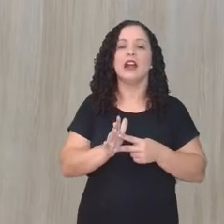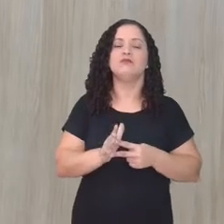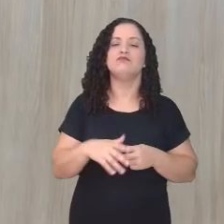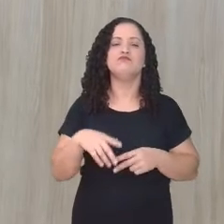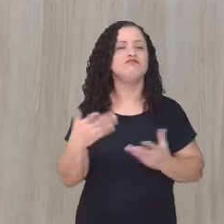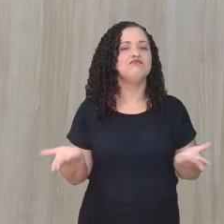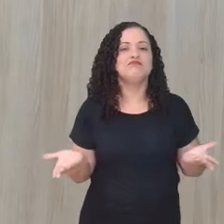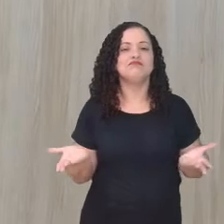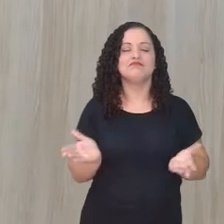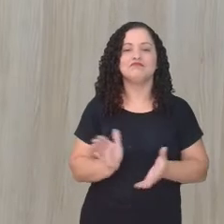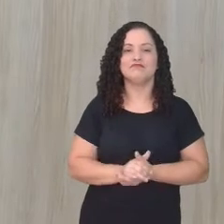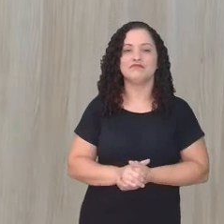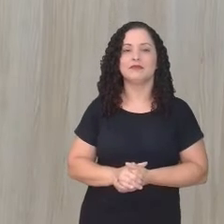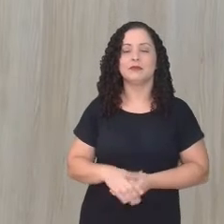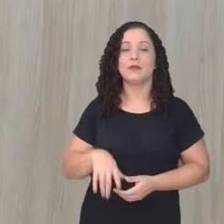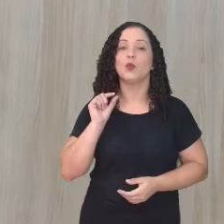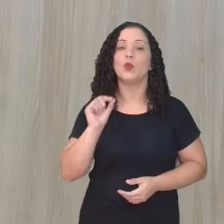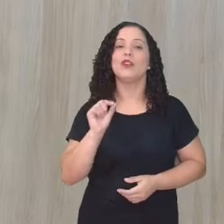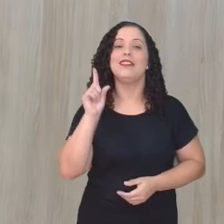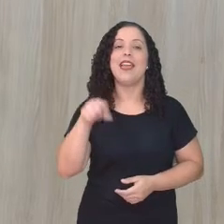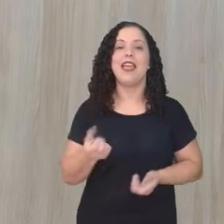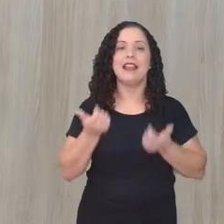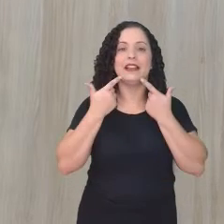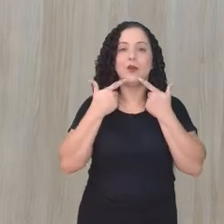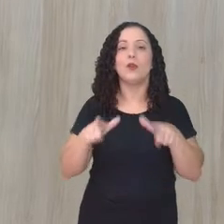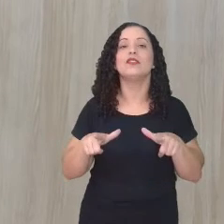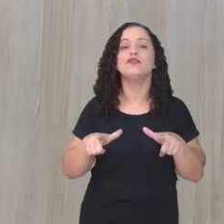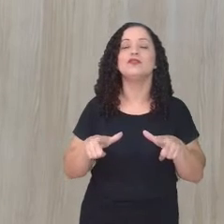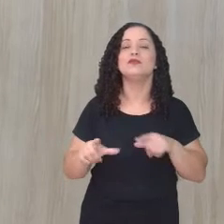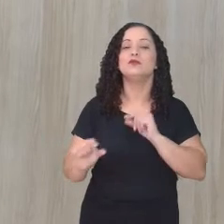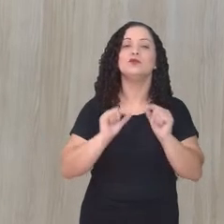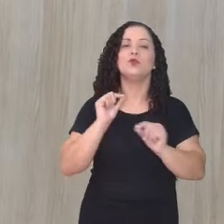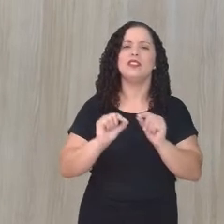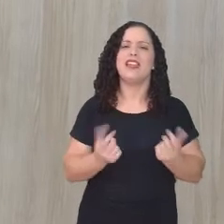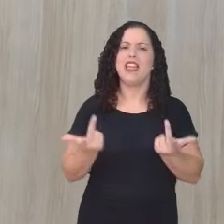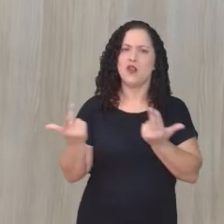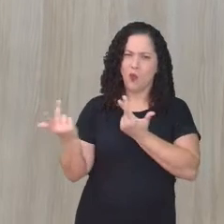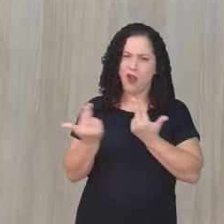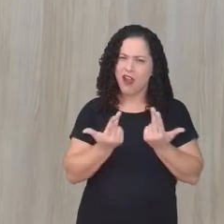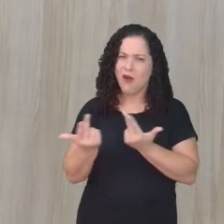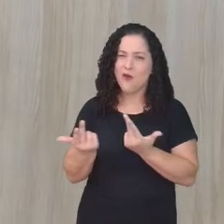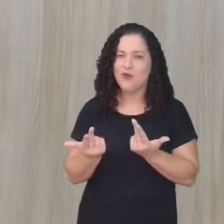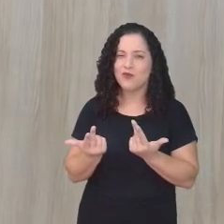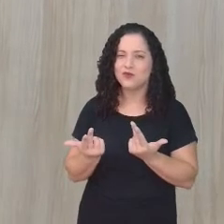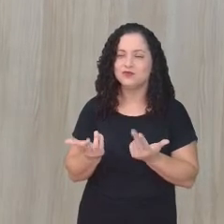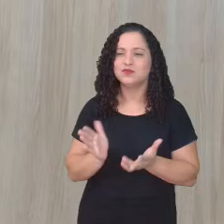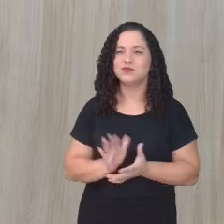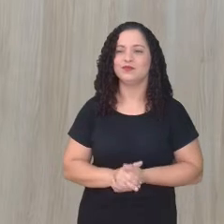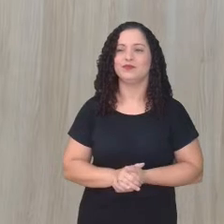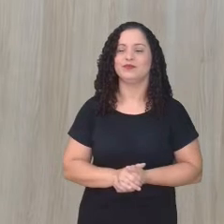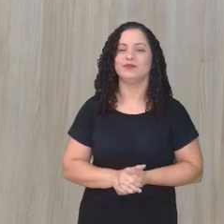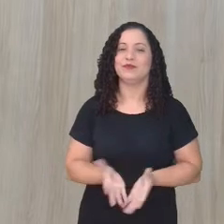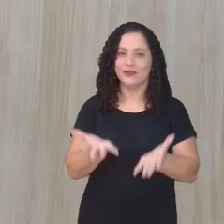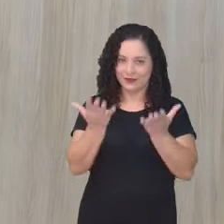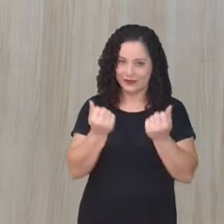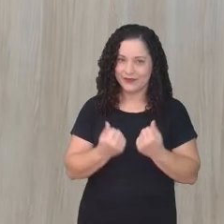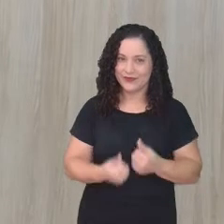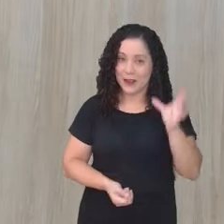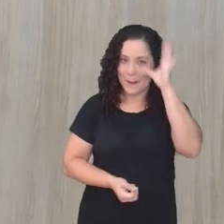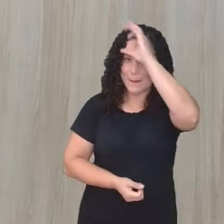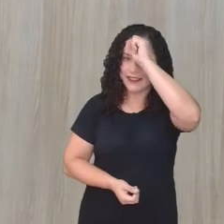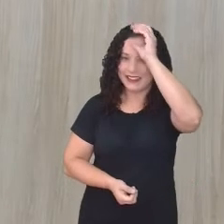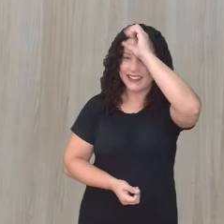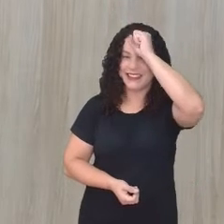sobre isso? E o que é linguagem? Será que é a mesma coisa? E aí, vamos aprender